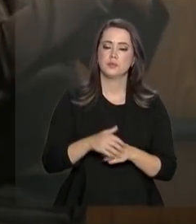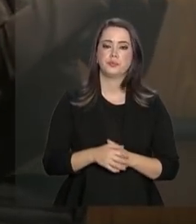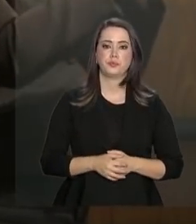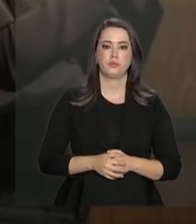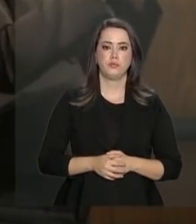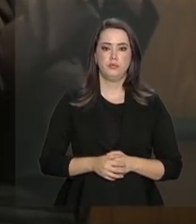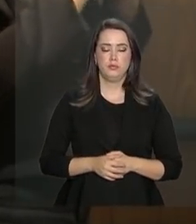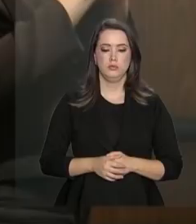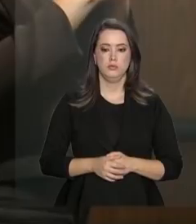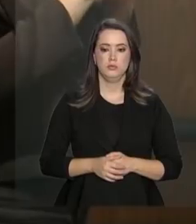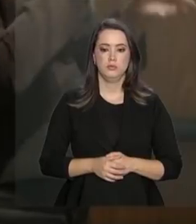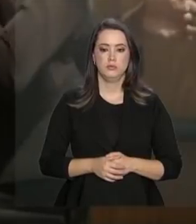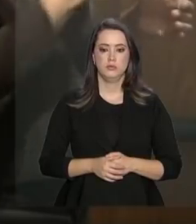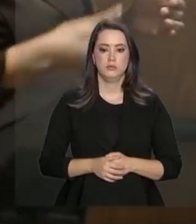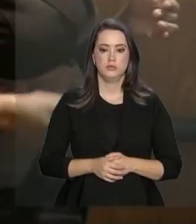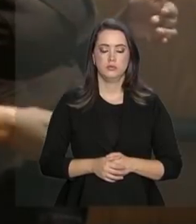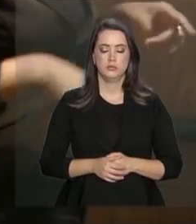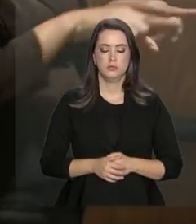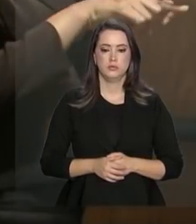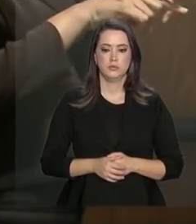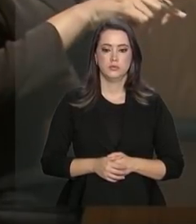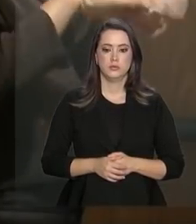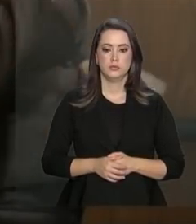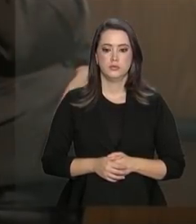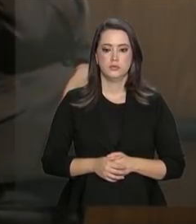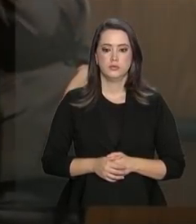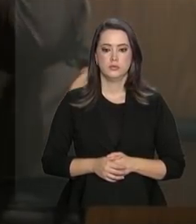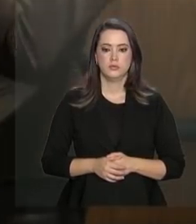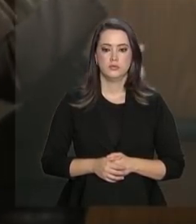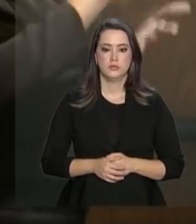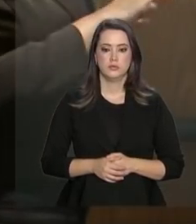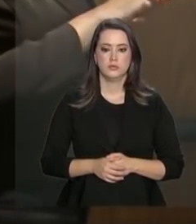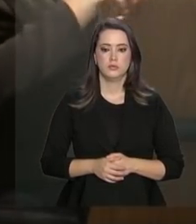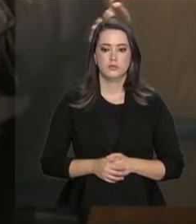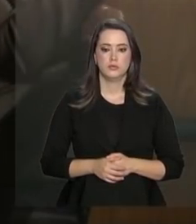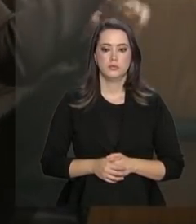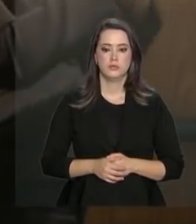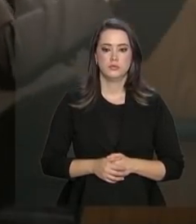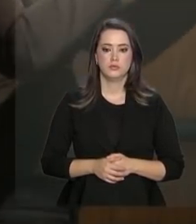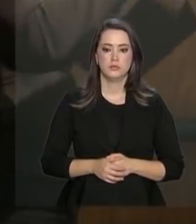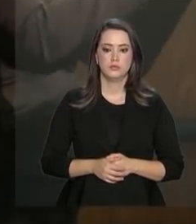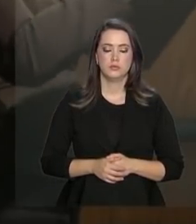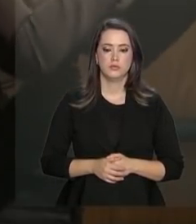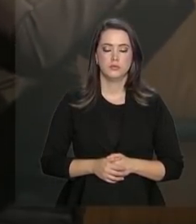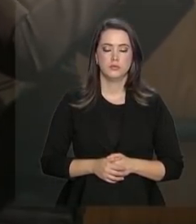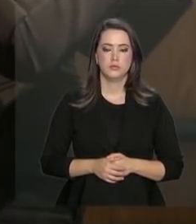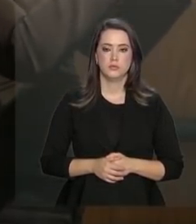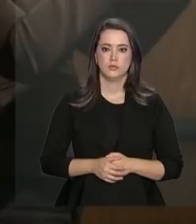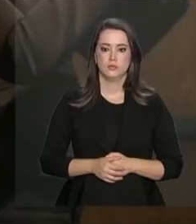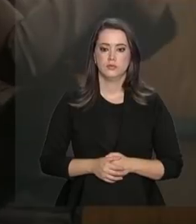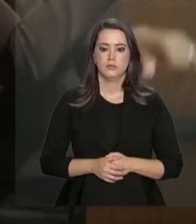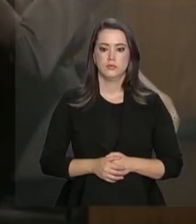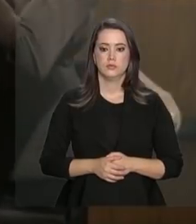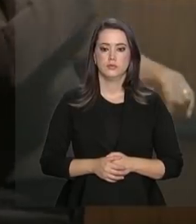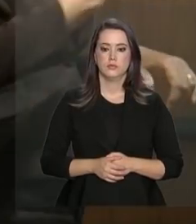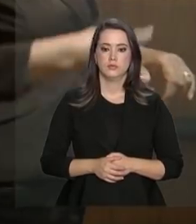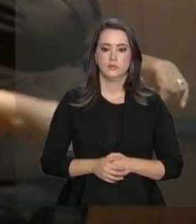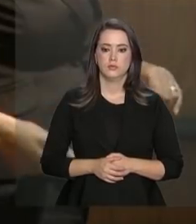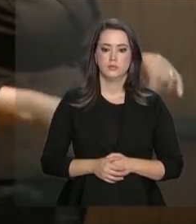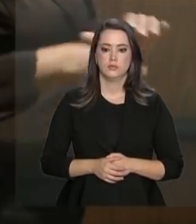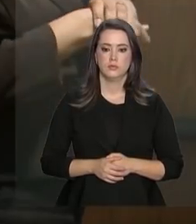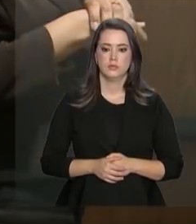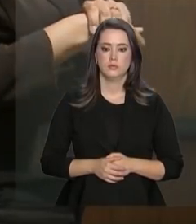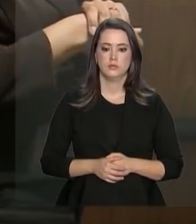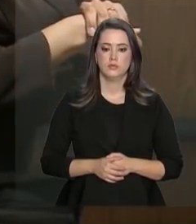governo que fazia infraestrutura durante o governo militar e ele vai ser transformado num governo